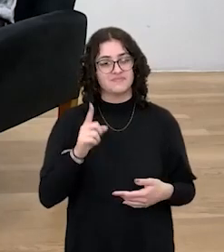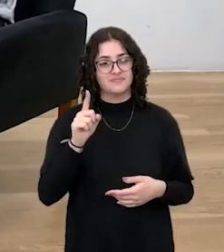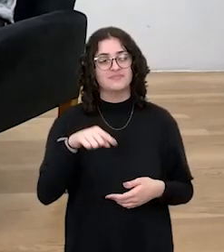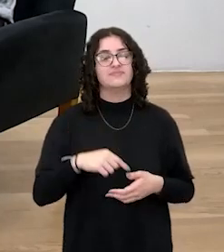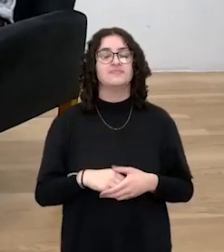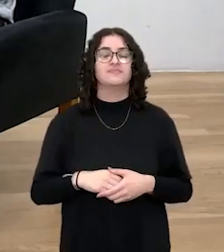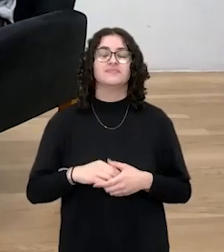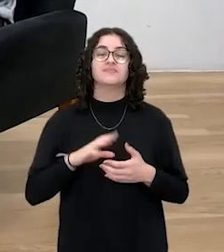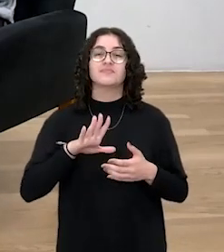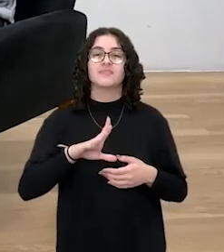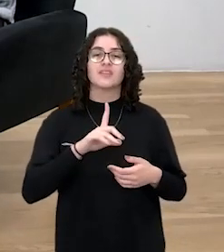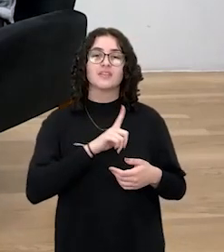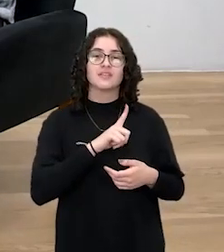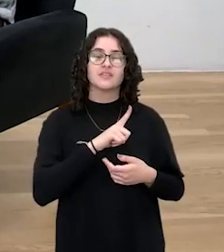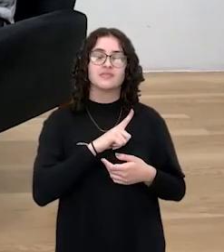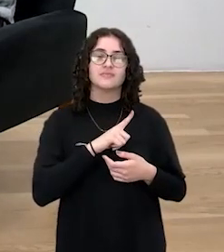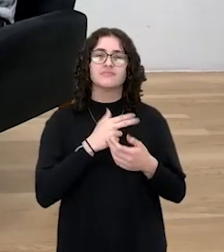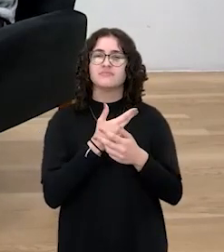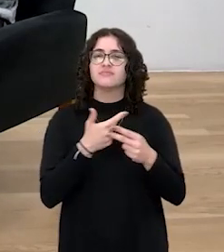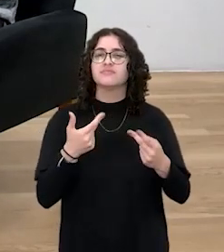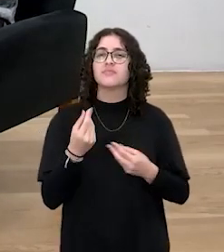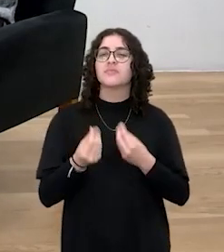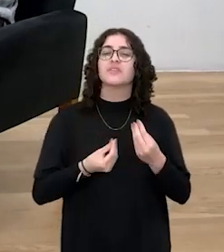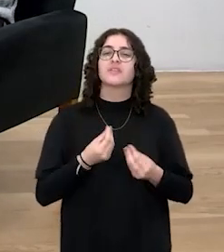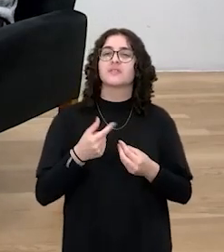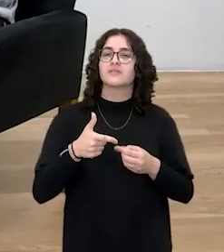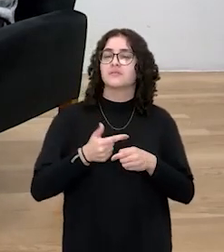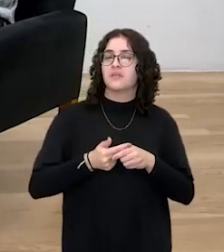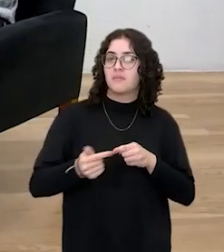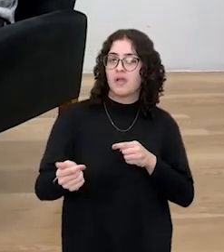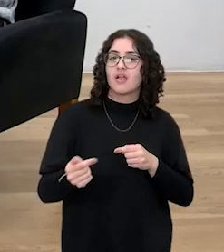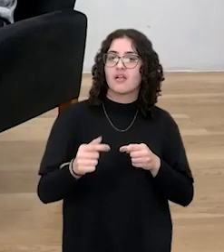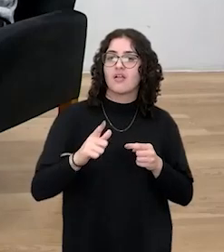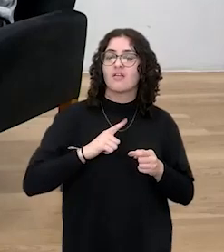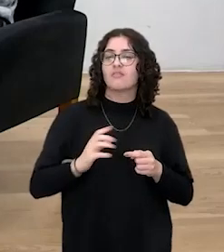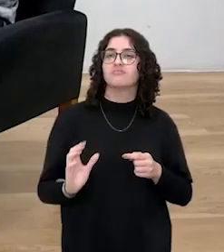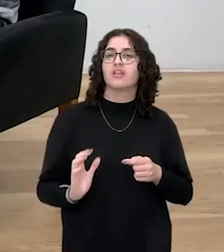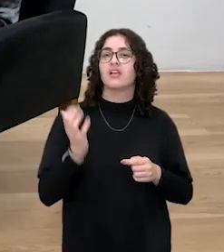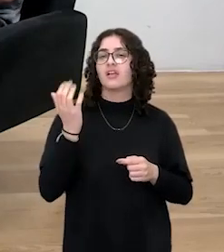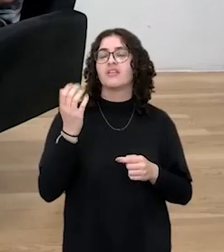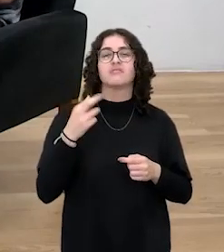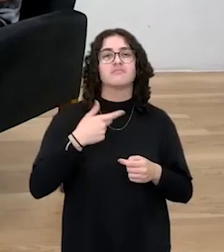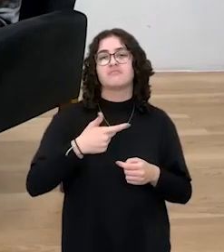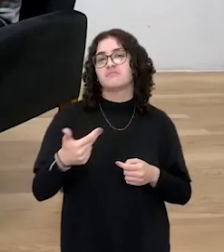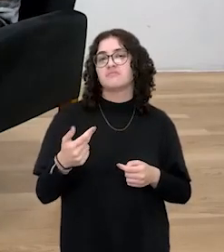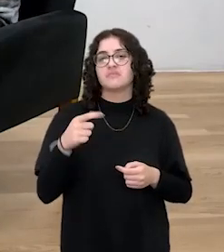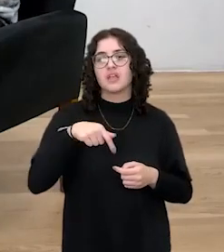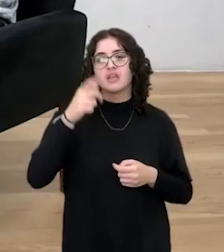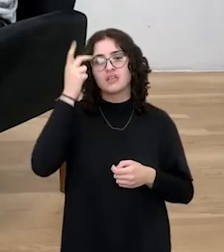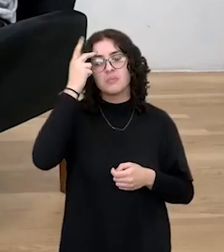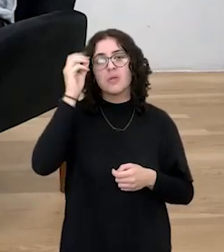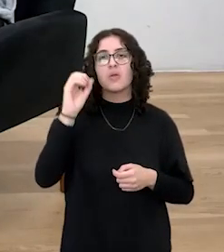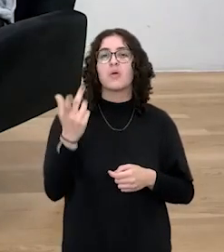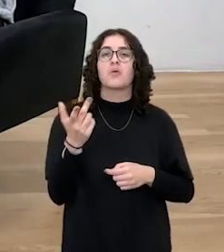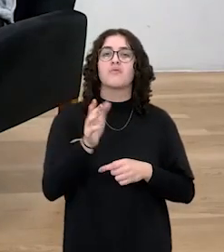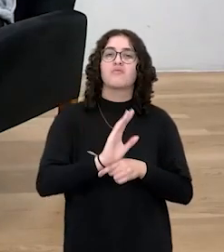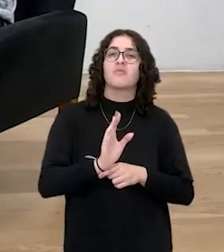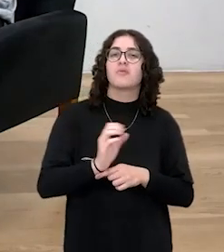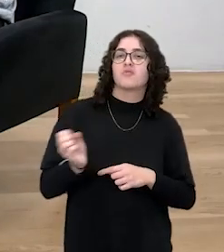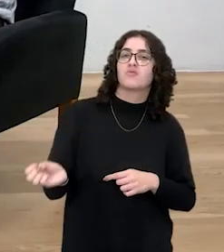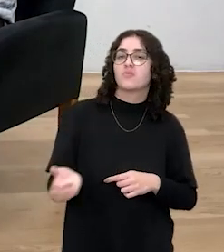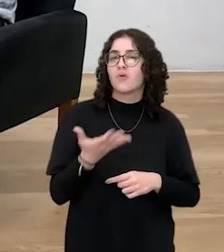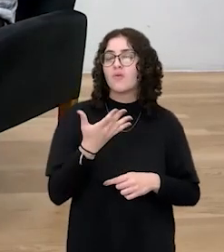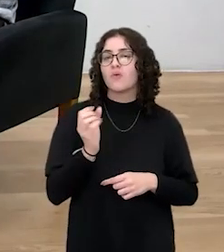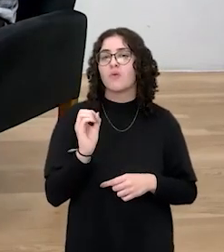eles trazem alguns elementos assim, essa semana vai acontecer aqui em São Paulo, ou essa semana saiu esse filme, ou então houve